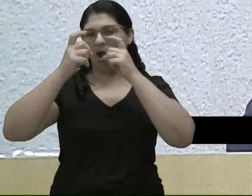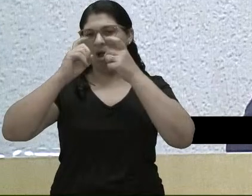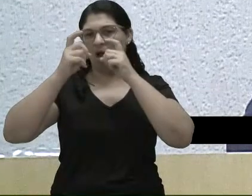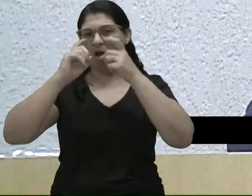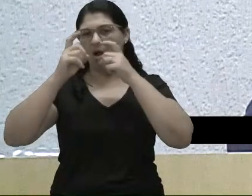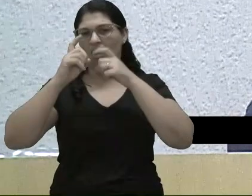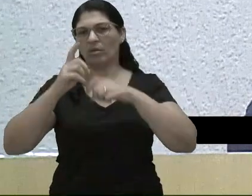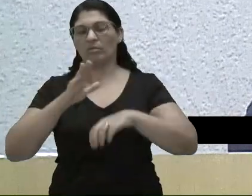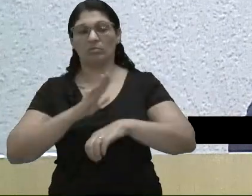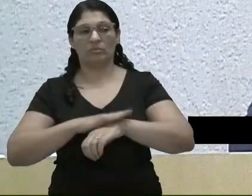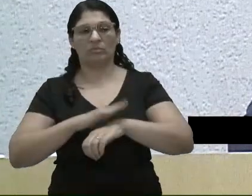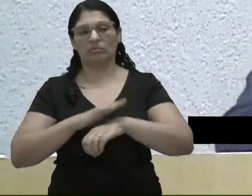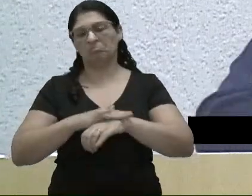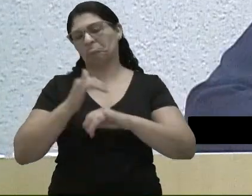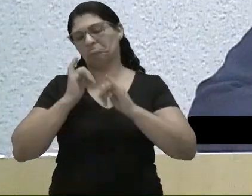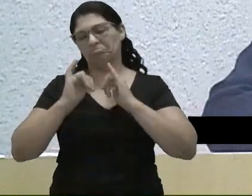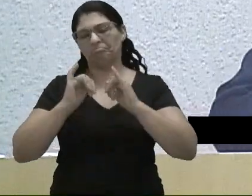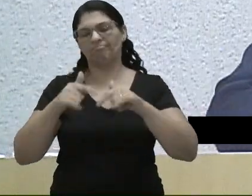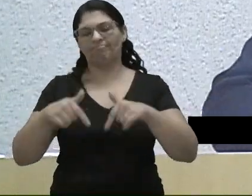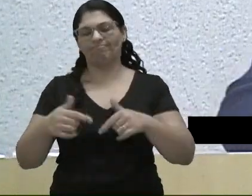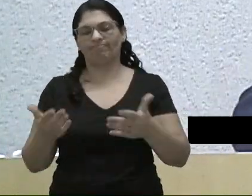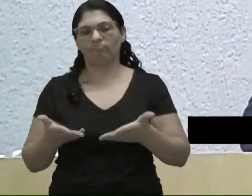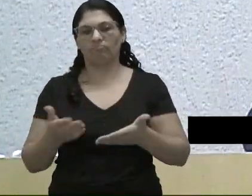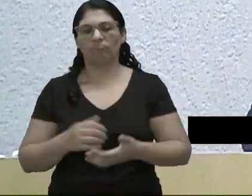uma deliberação aqui.